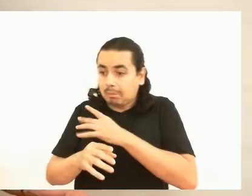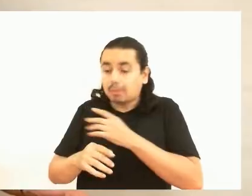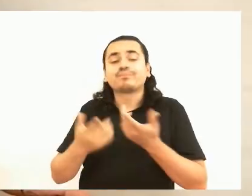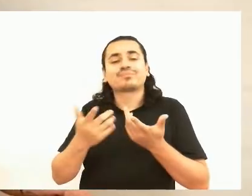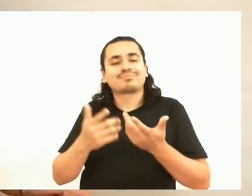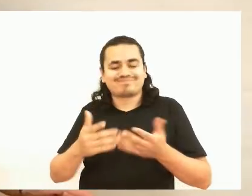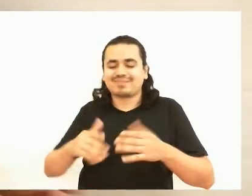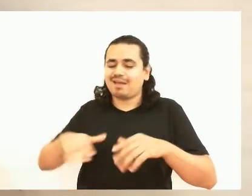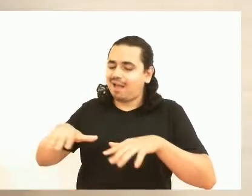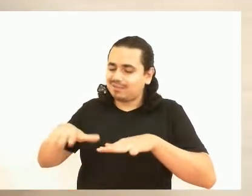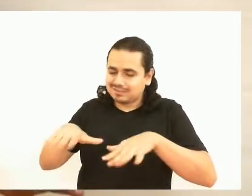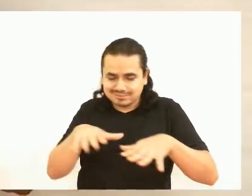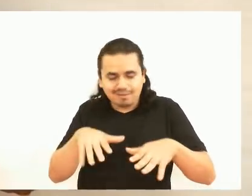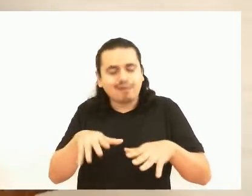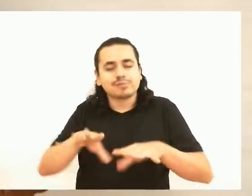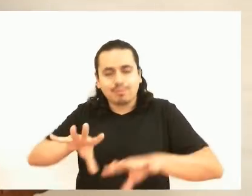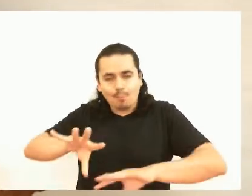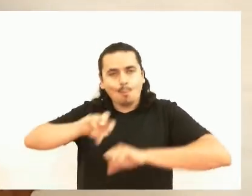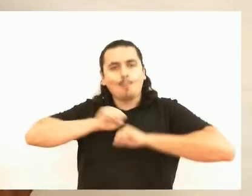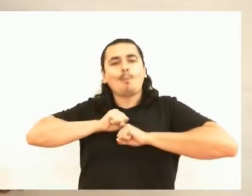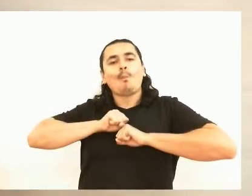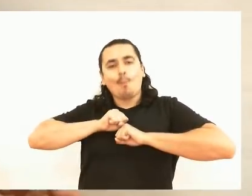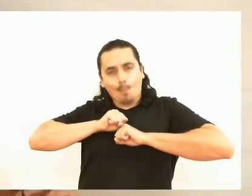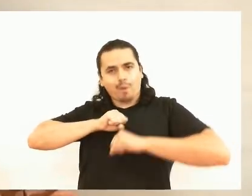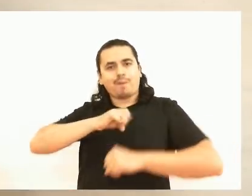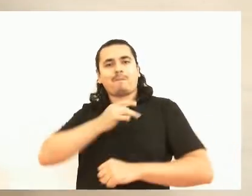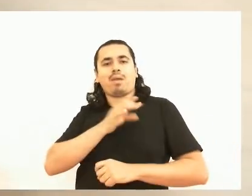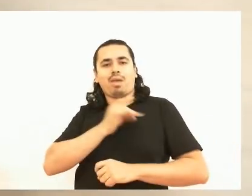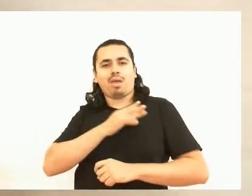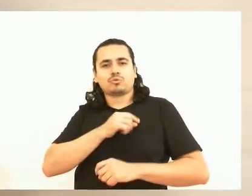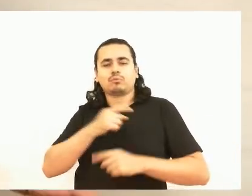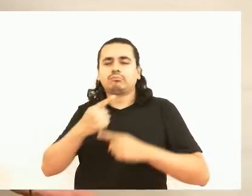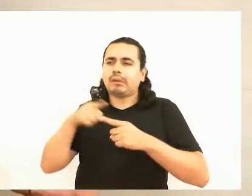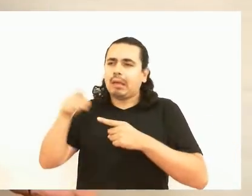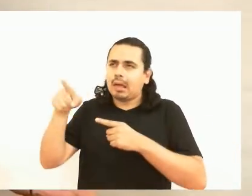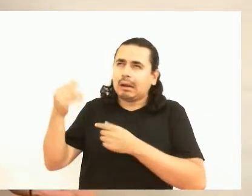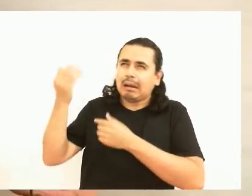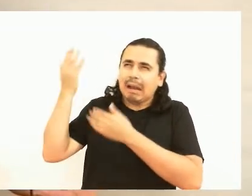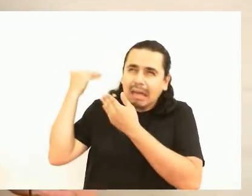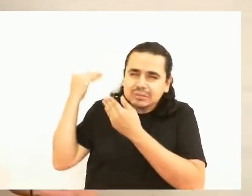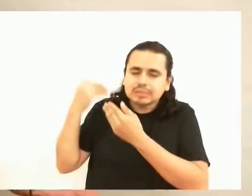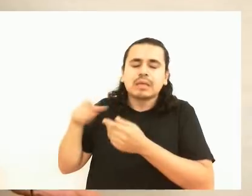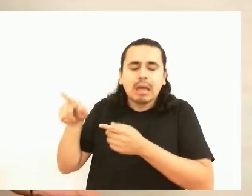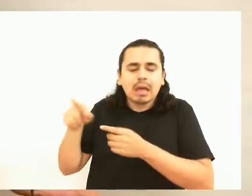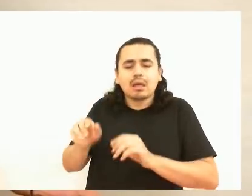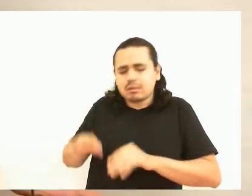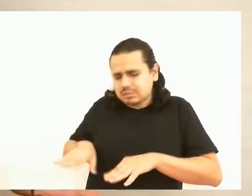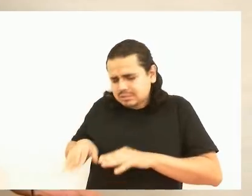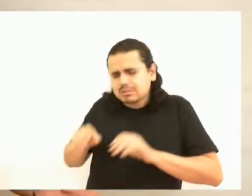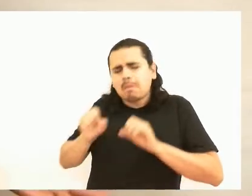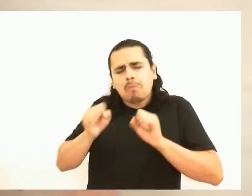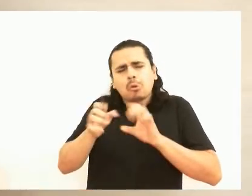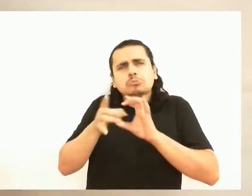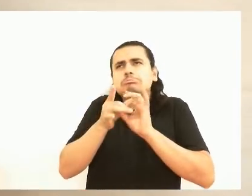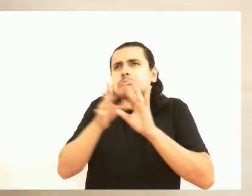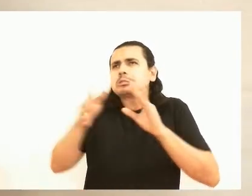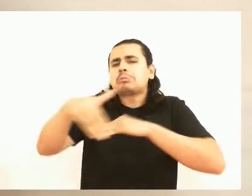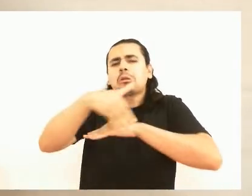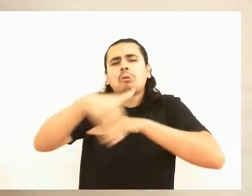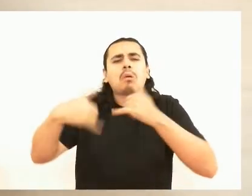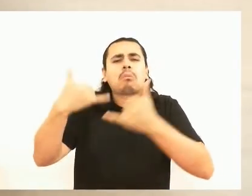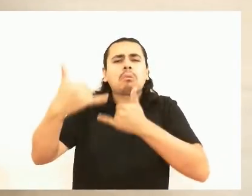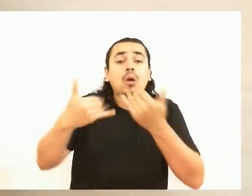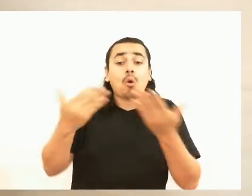criança está nesse barco do medo né porque eu sou de uma geração que eu podia brincar na rua tranquilamente as